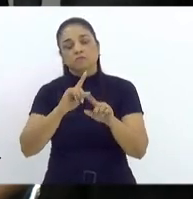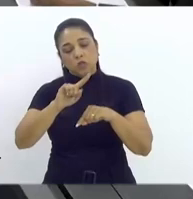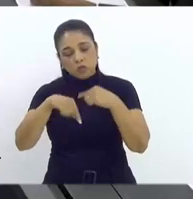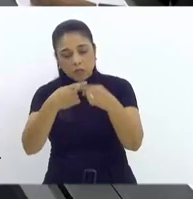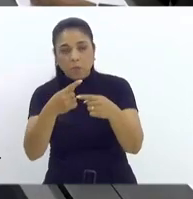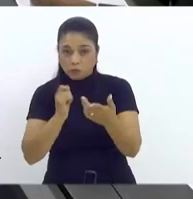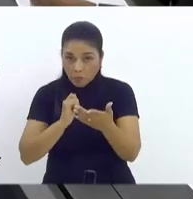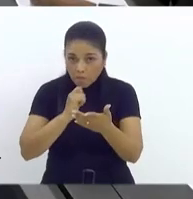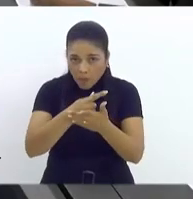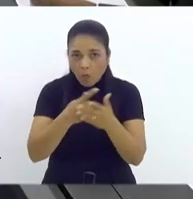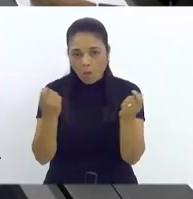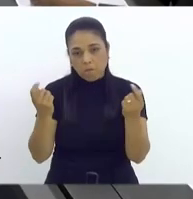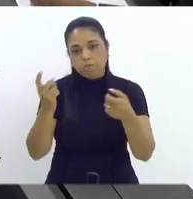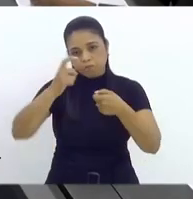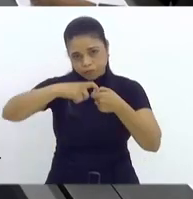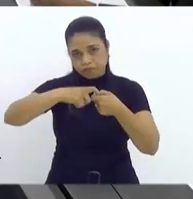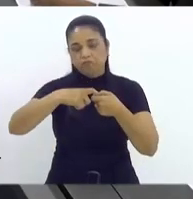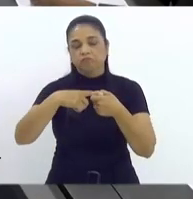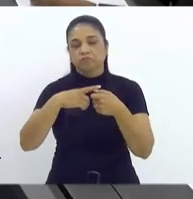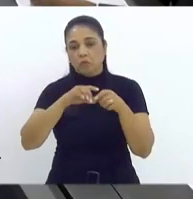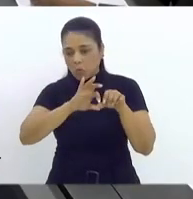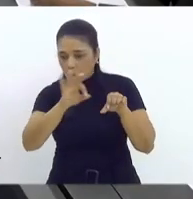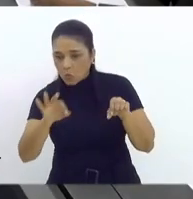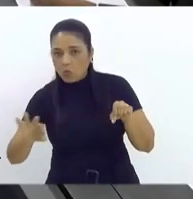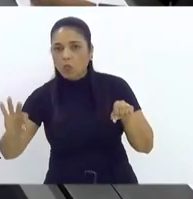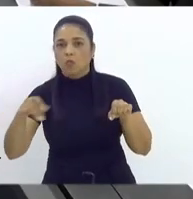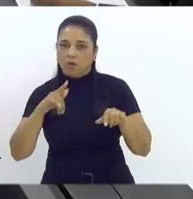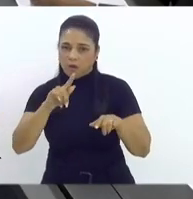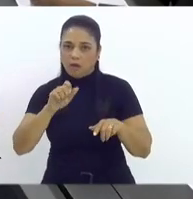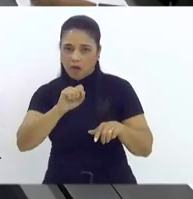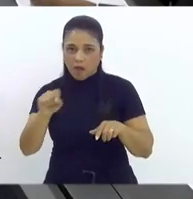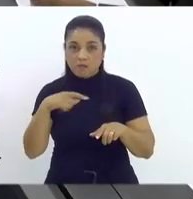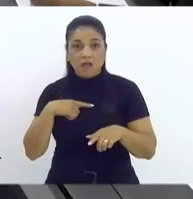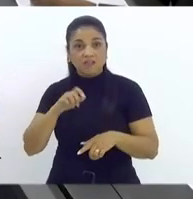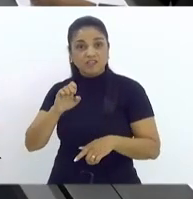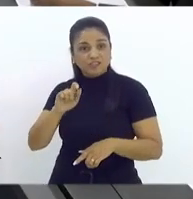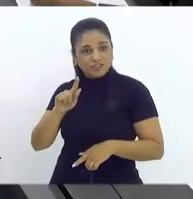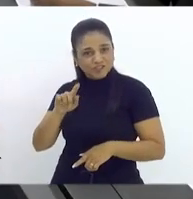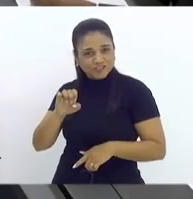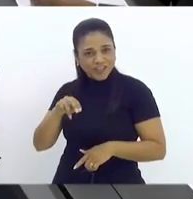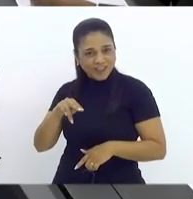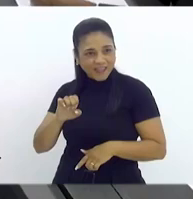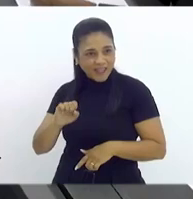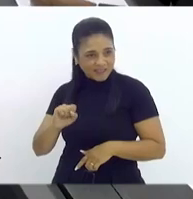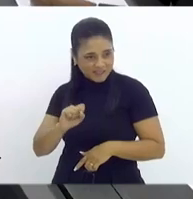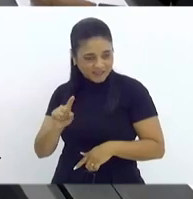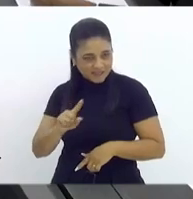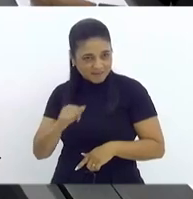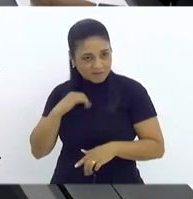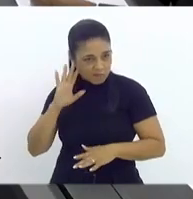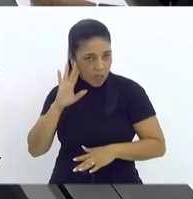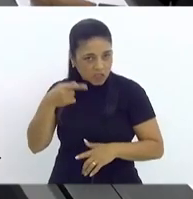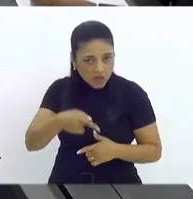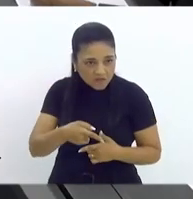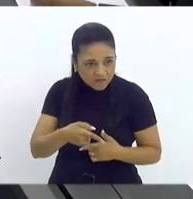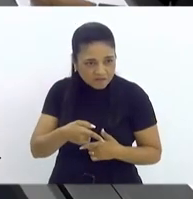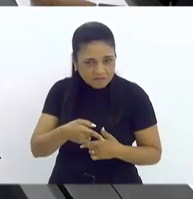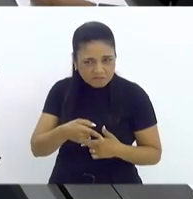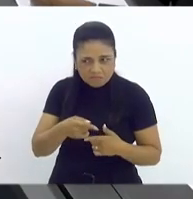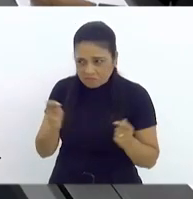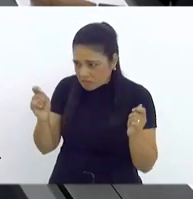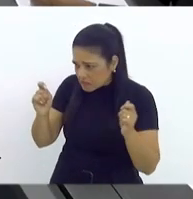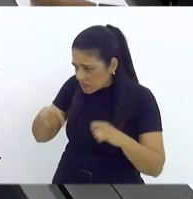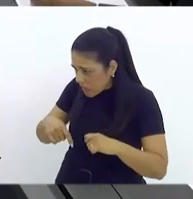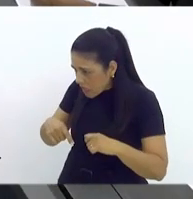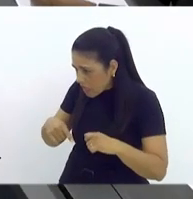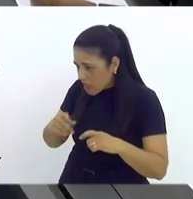bem, a Genersa determina se pode ligar ou não. Essa seria a minha próxima pergunta, inclusive. Não tem capacidade para isso. Ele não tem que